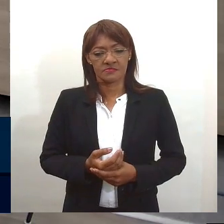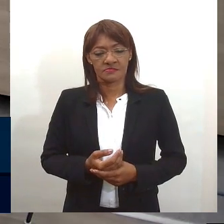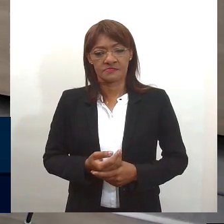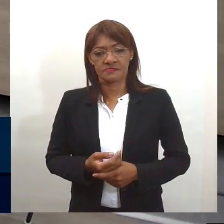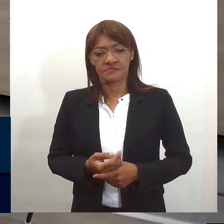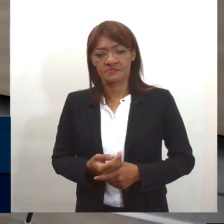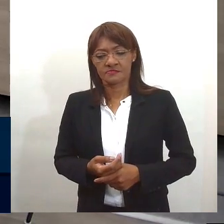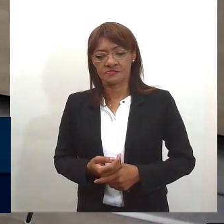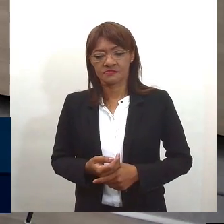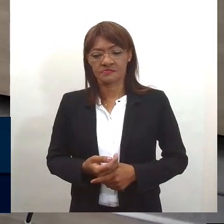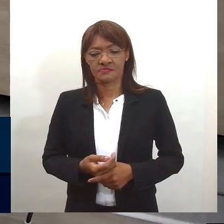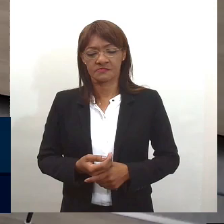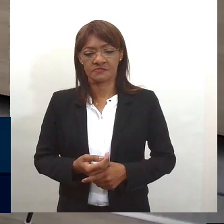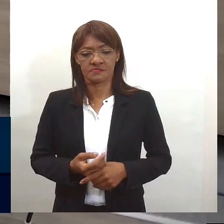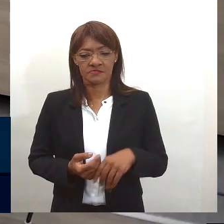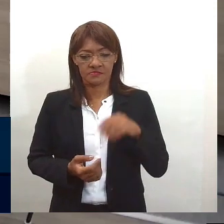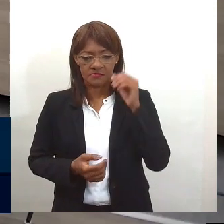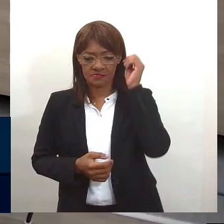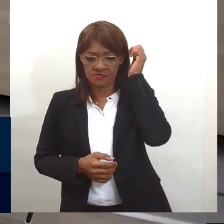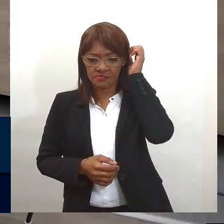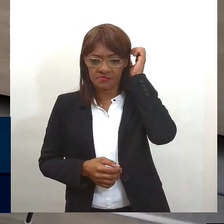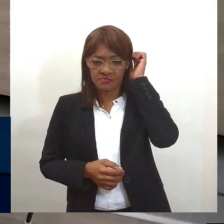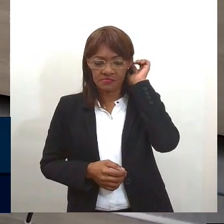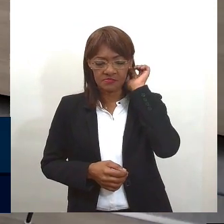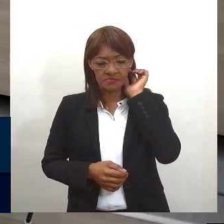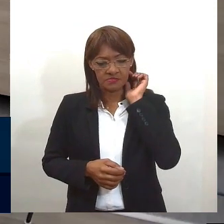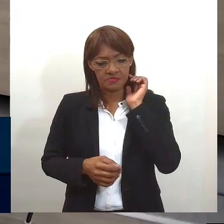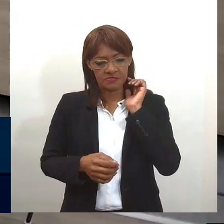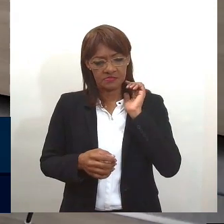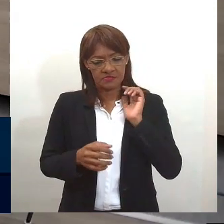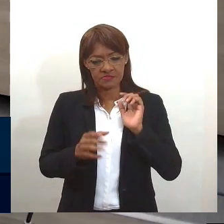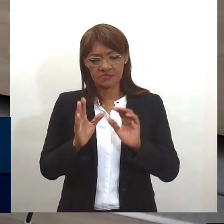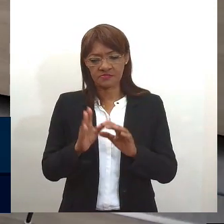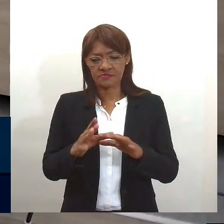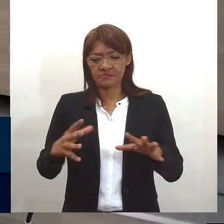Receita de capital, como a gente falou, a gente teve uma redução de